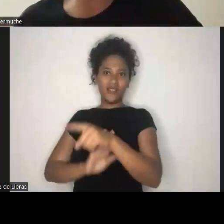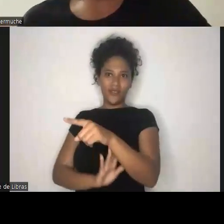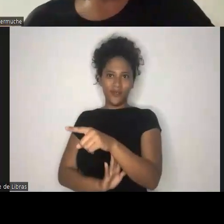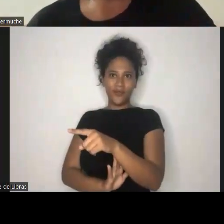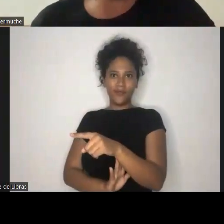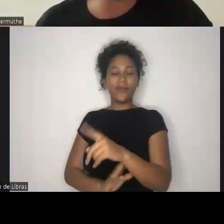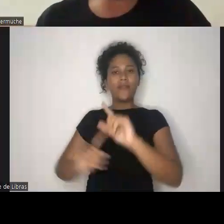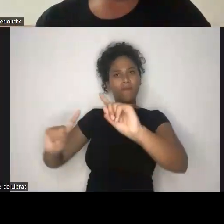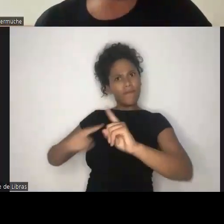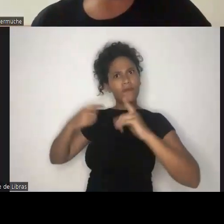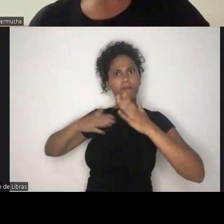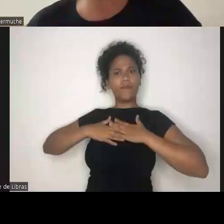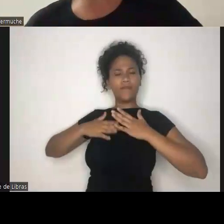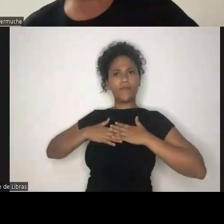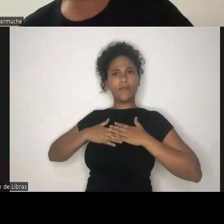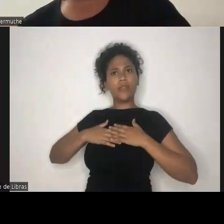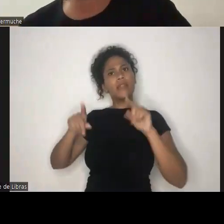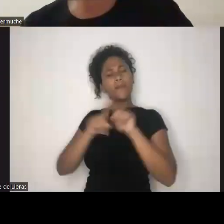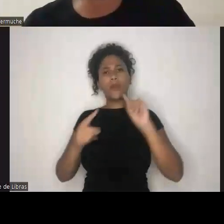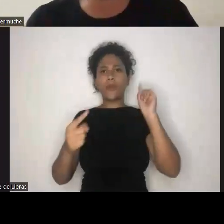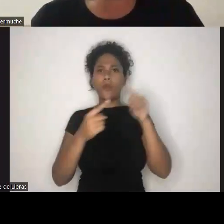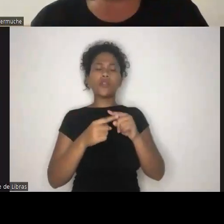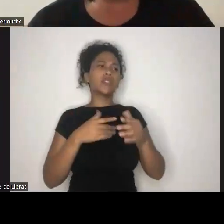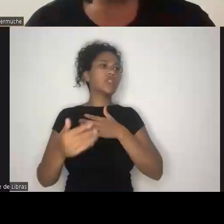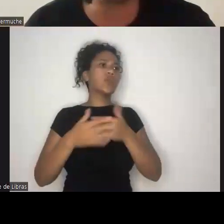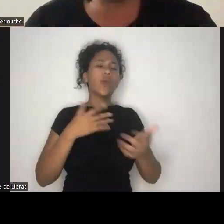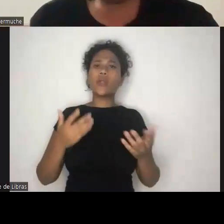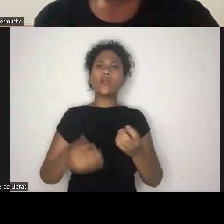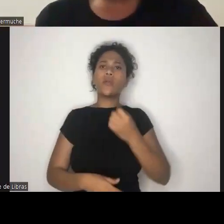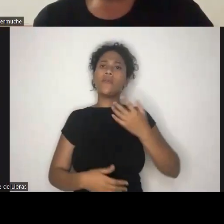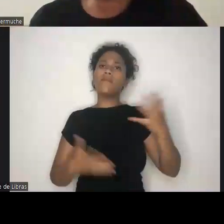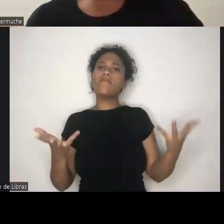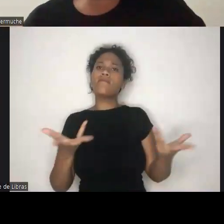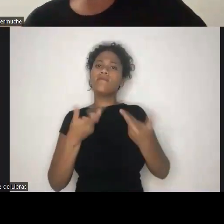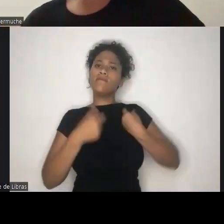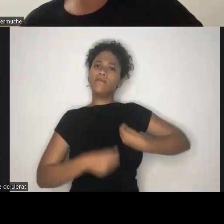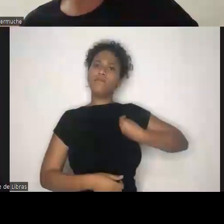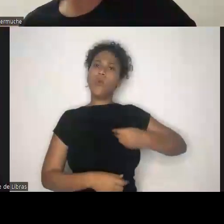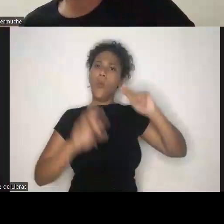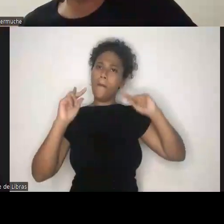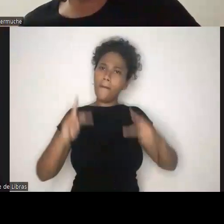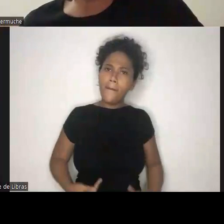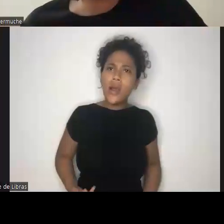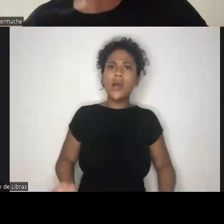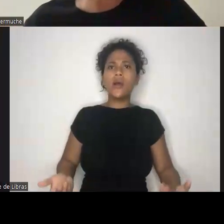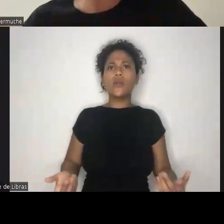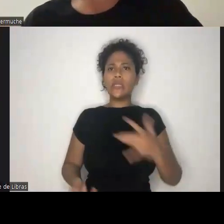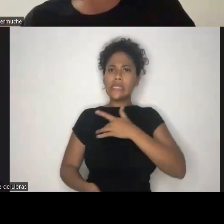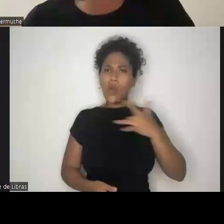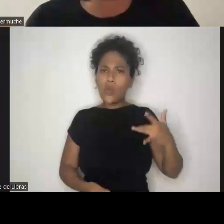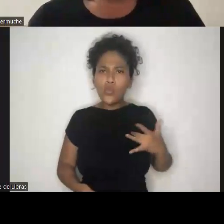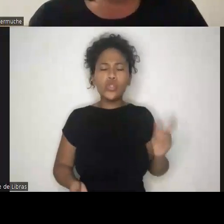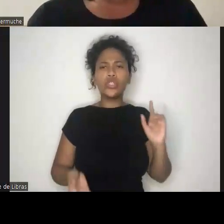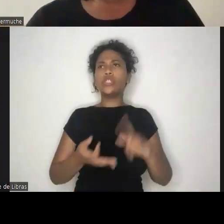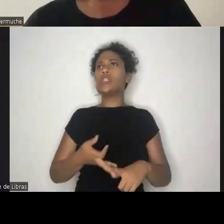desafios com propósitos sejam eles do Bem Estar humano né de saúde de